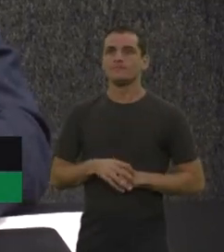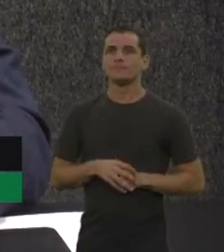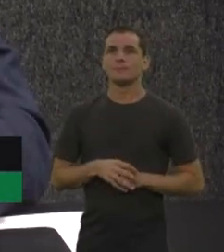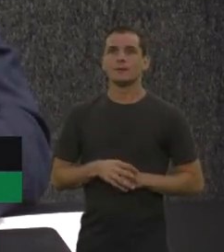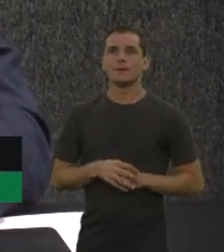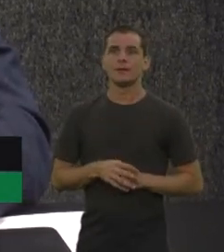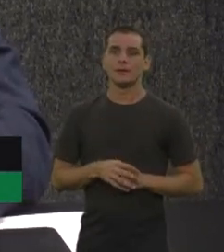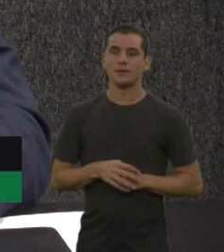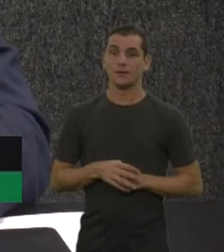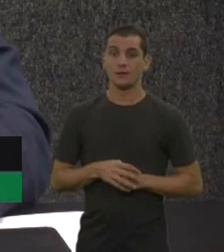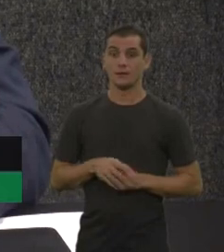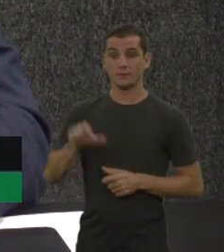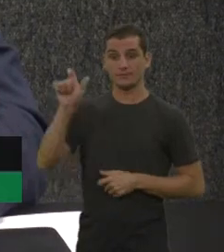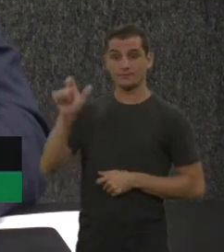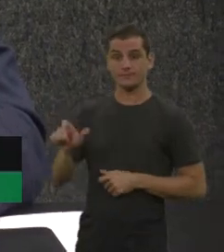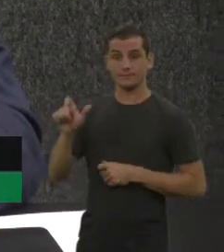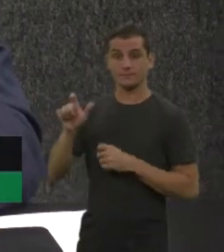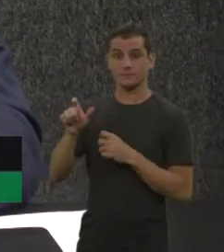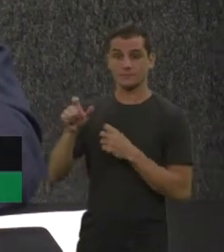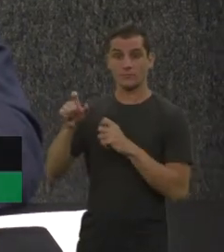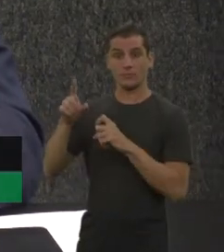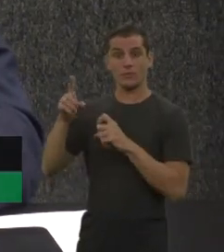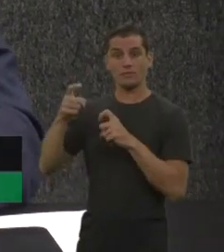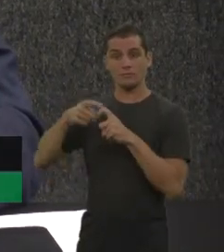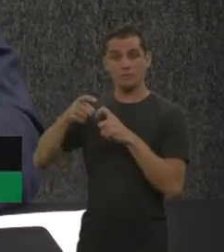Doutor Henrique, que é o diretor técnico,